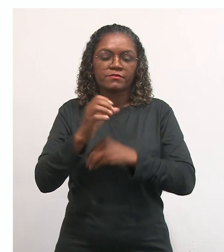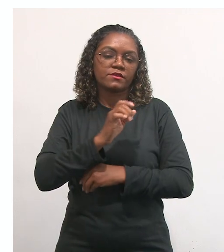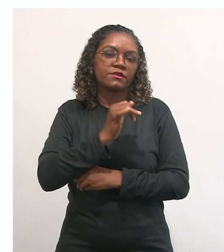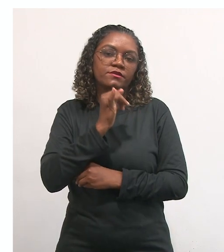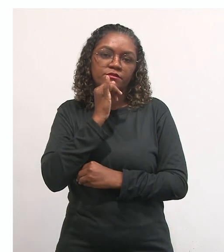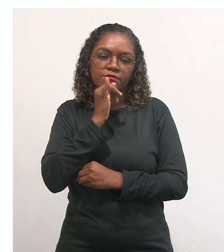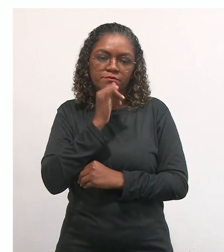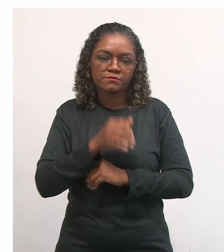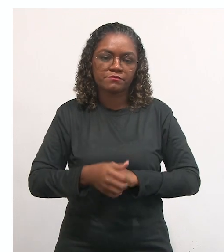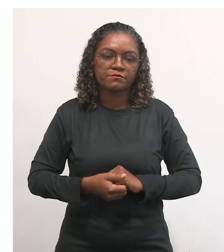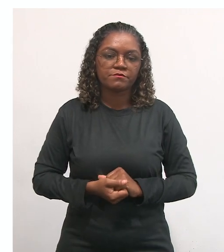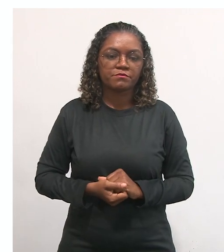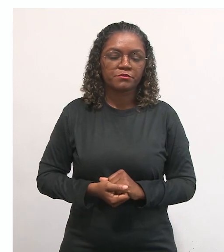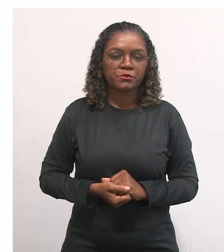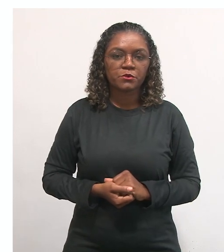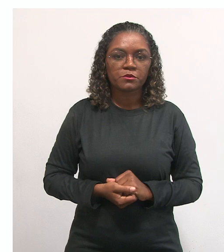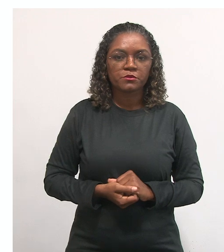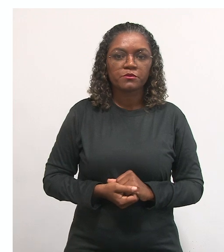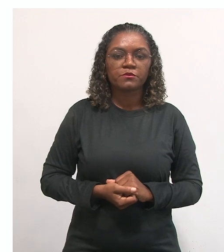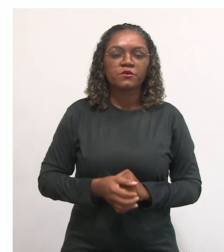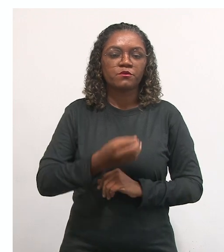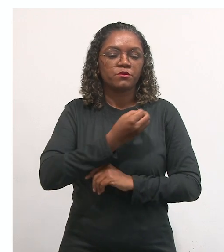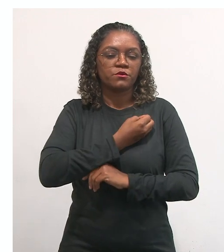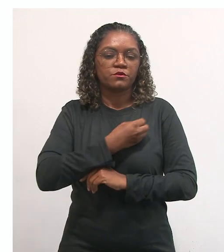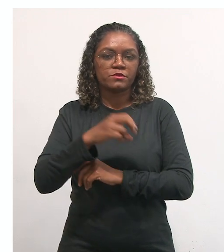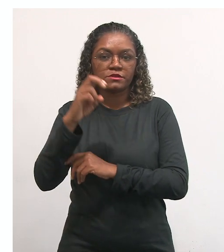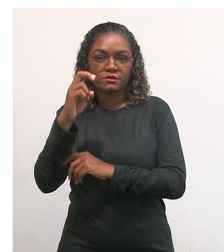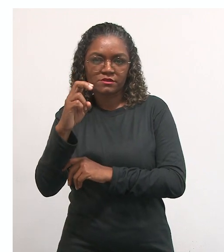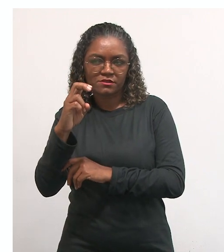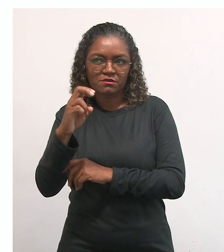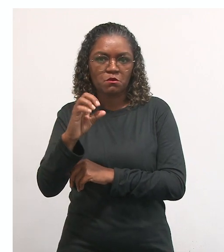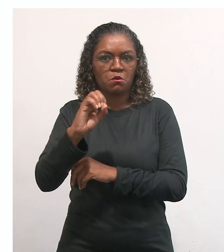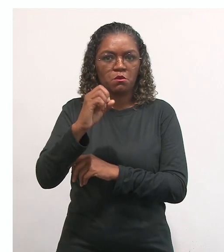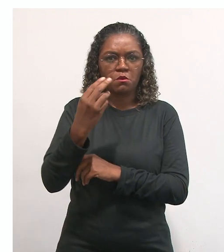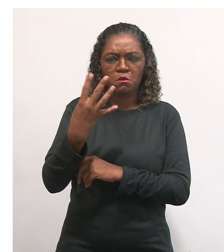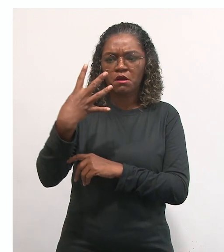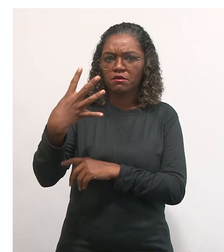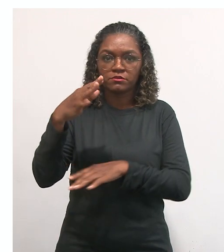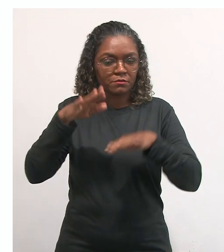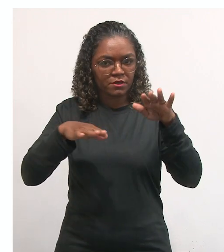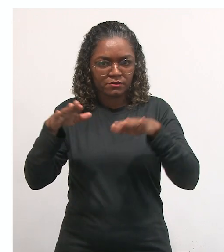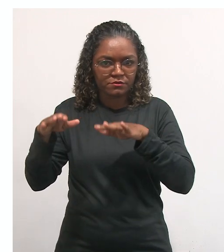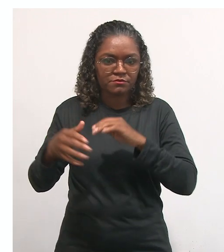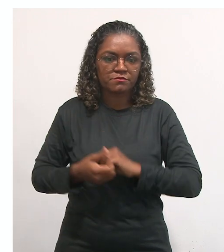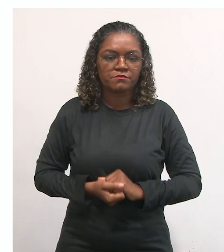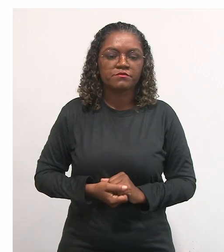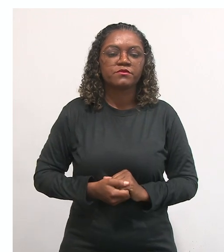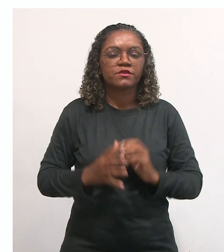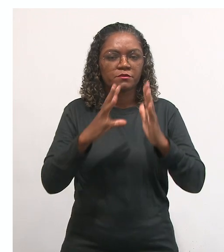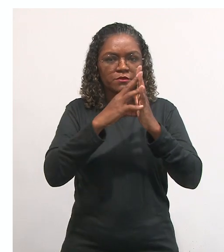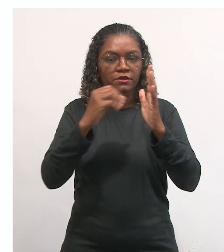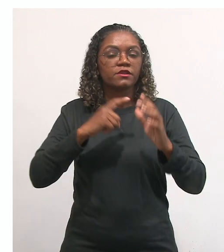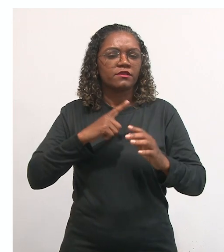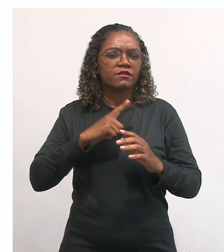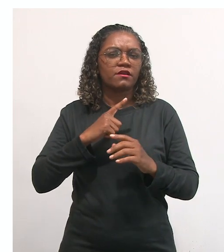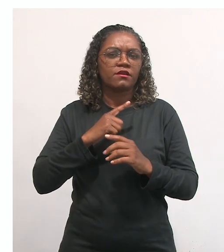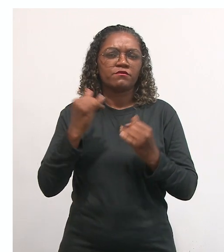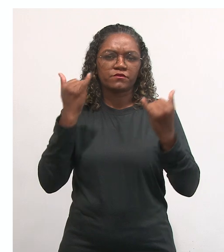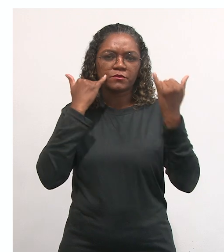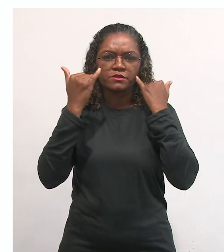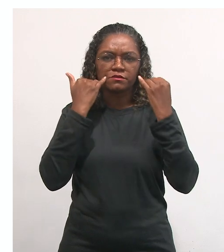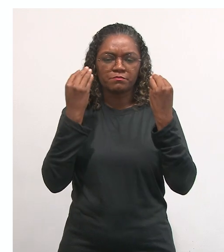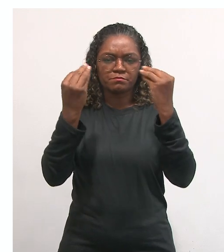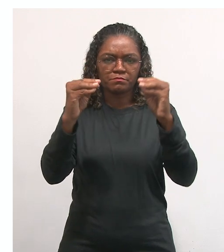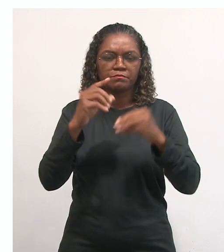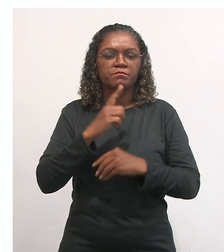aqui do cinco ou do quatro né aqui no canto superior direito então e no modelinho também tá essa informação